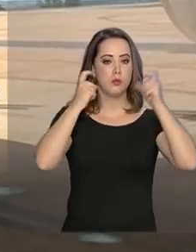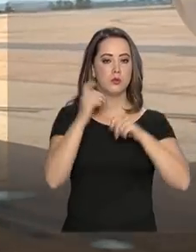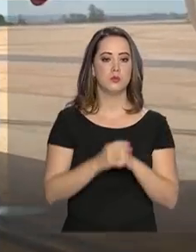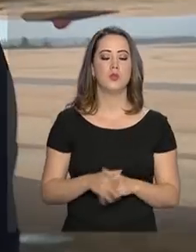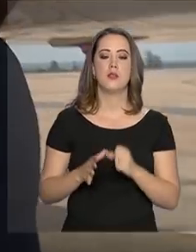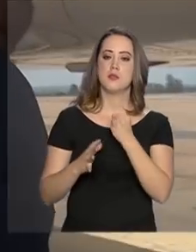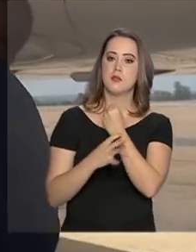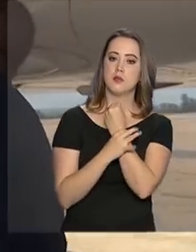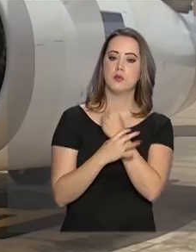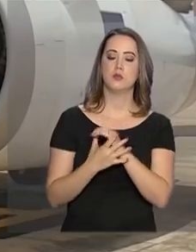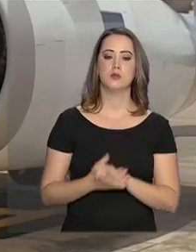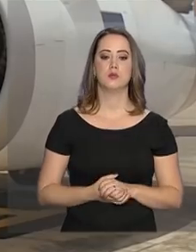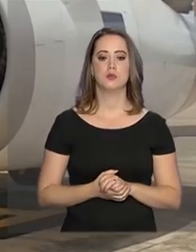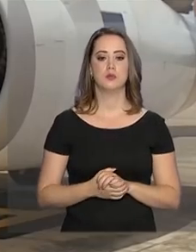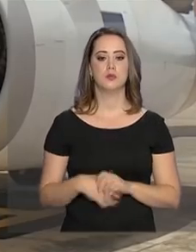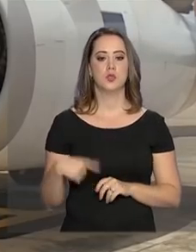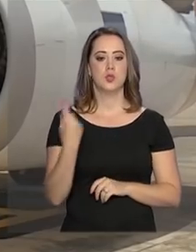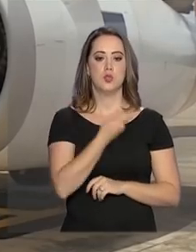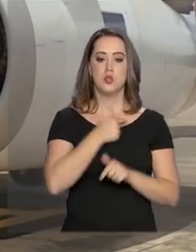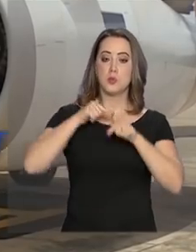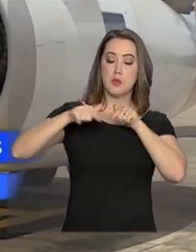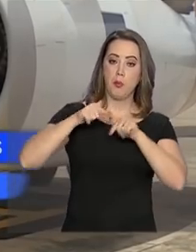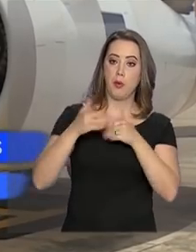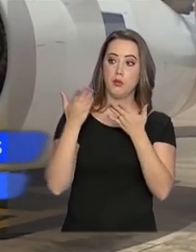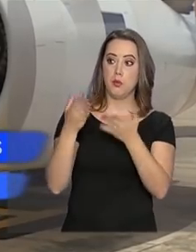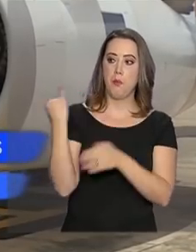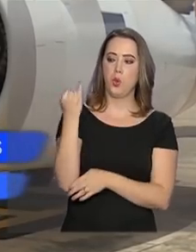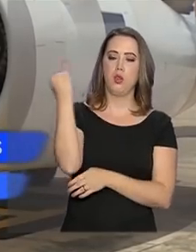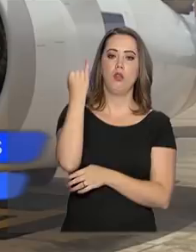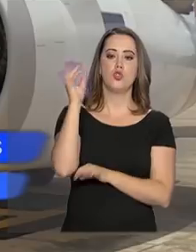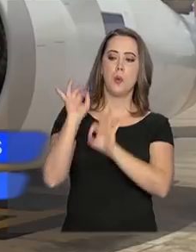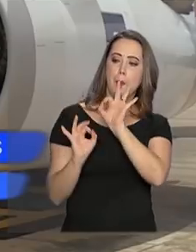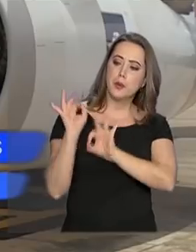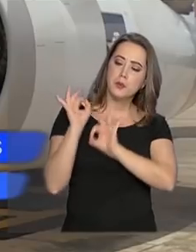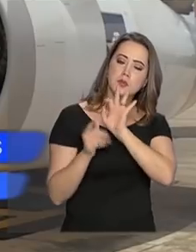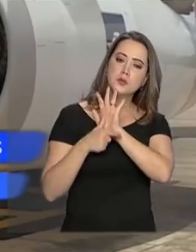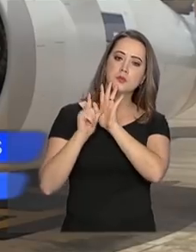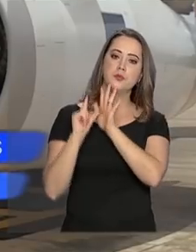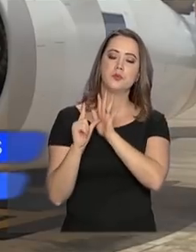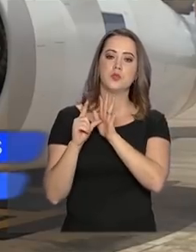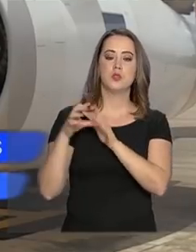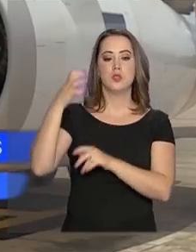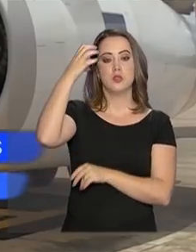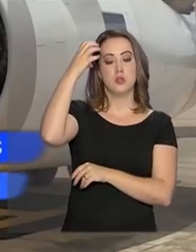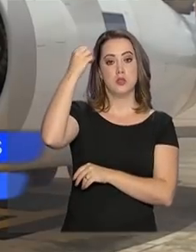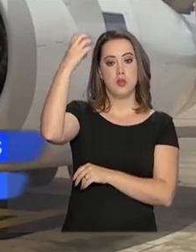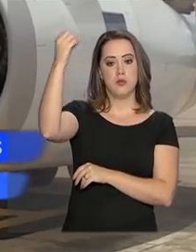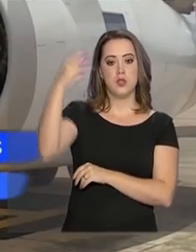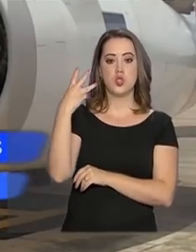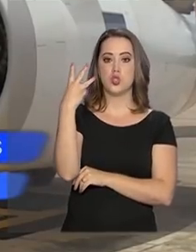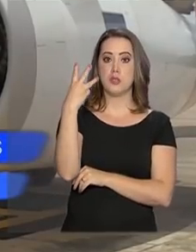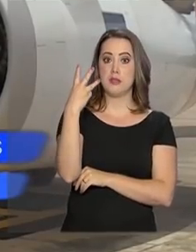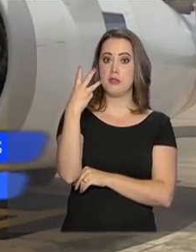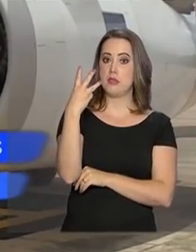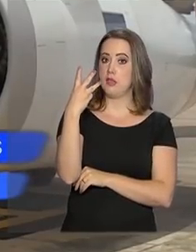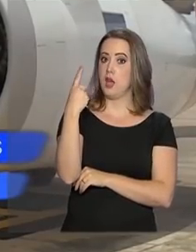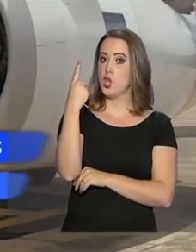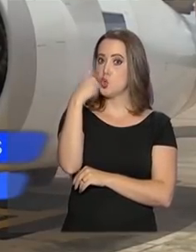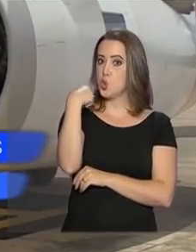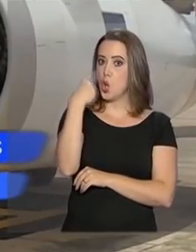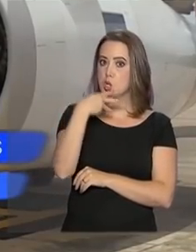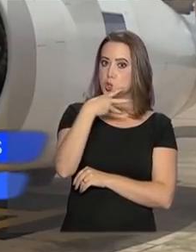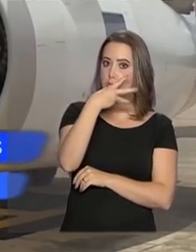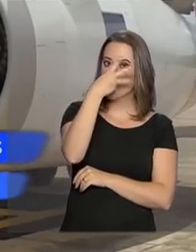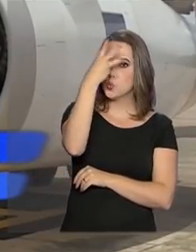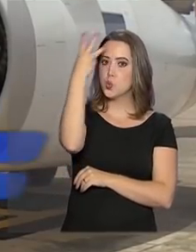a segurança. Nós, para esse tipo de missão, temos uma preparação inicial antes do voo de 3 horas, para que a gente